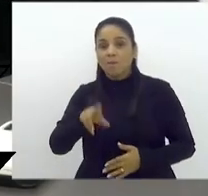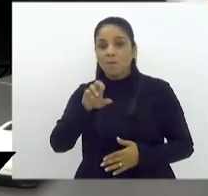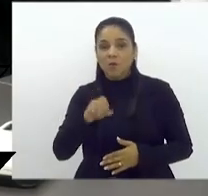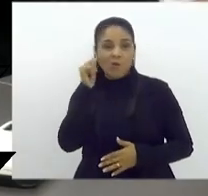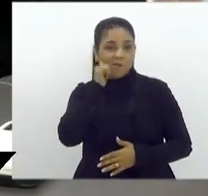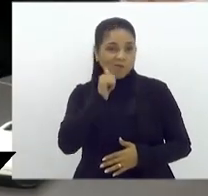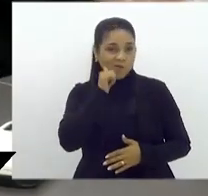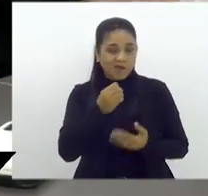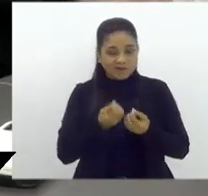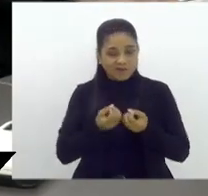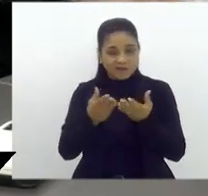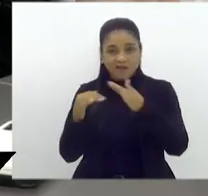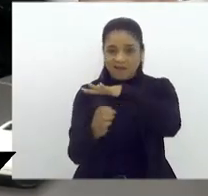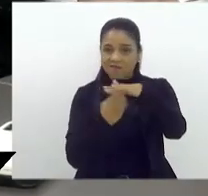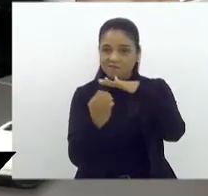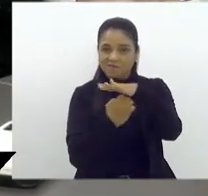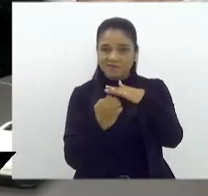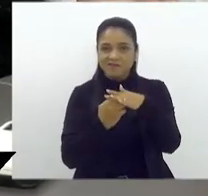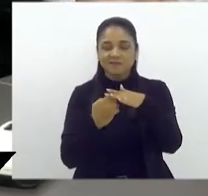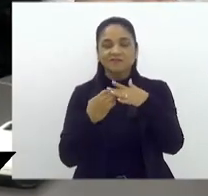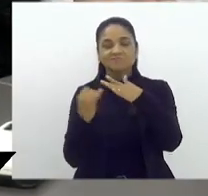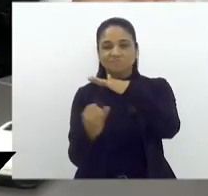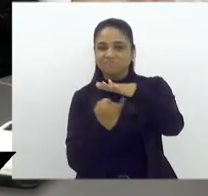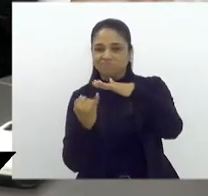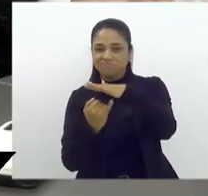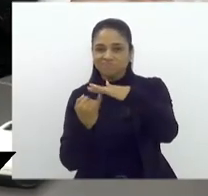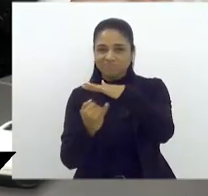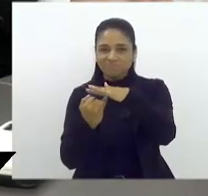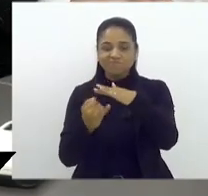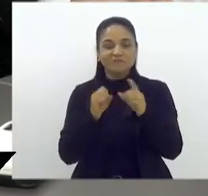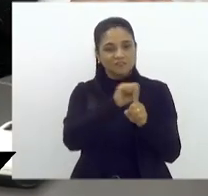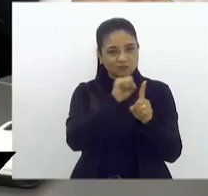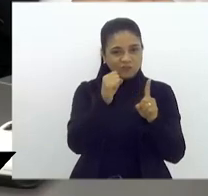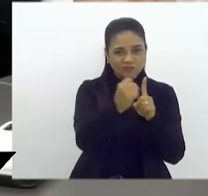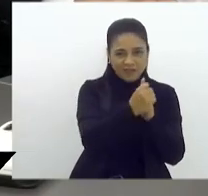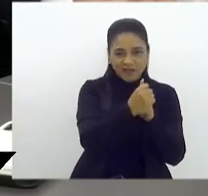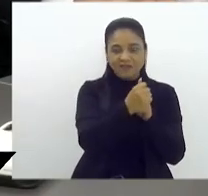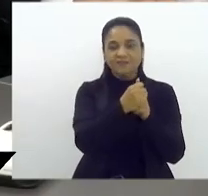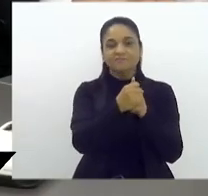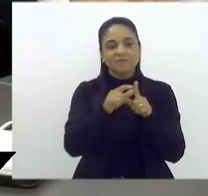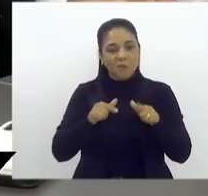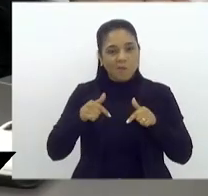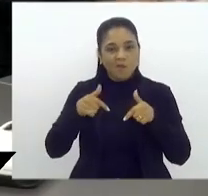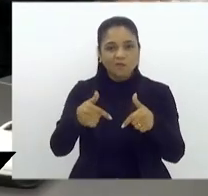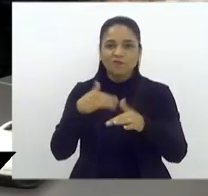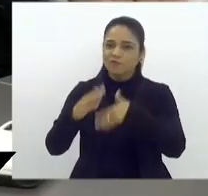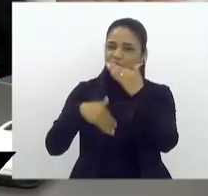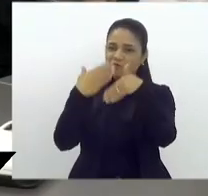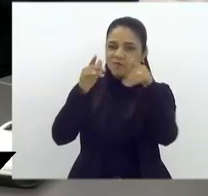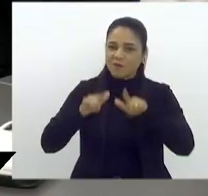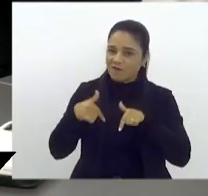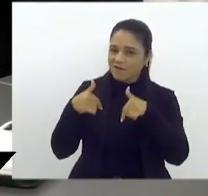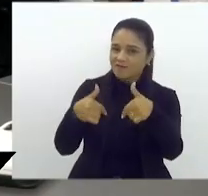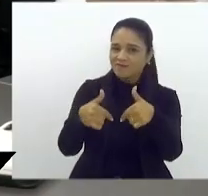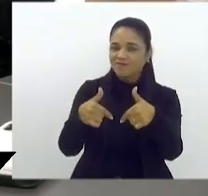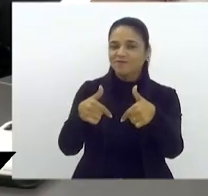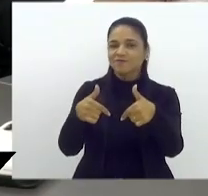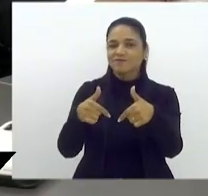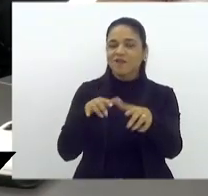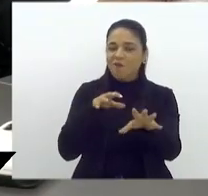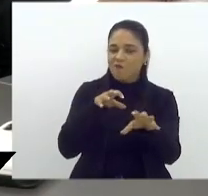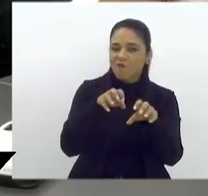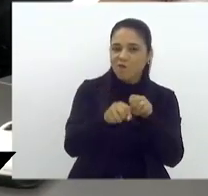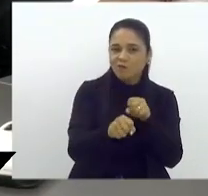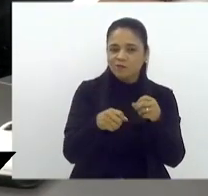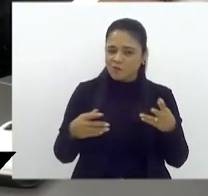ser concedido às empresas, às entidades governamentais e às entidades sociais que atuem no desenvolvimento de ações que envolvam a formação,